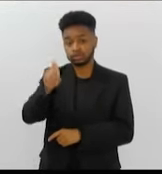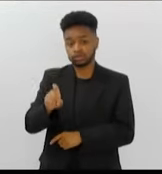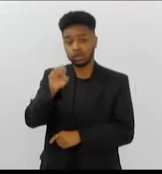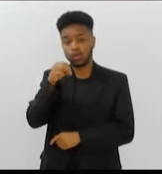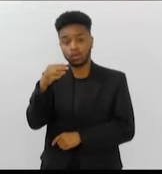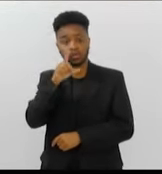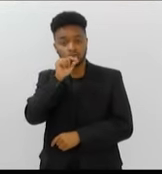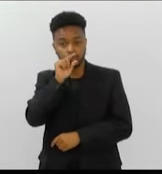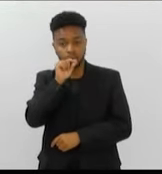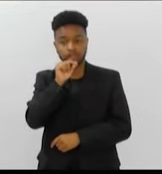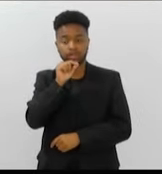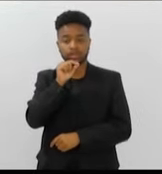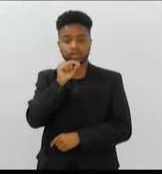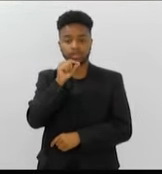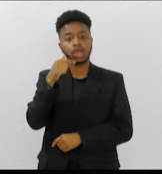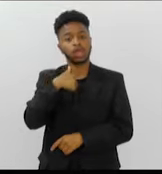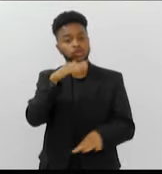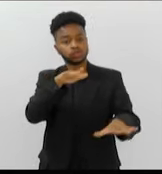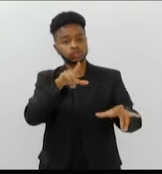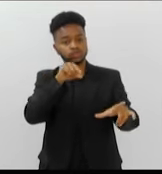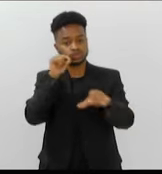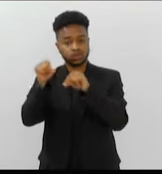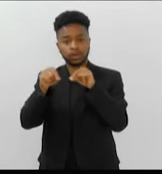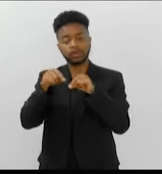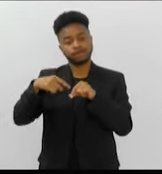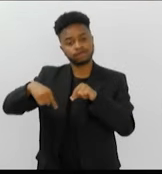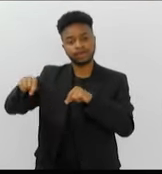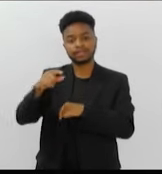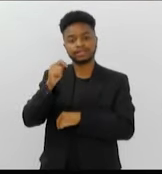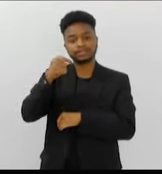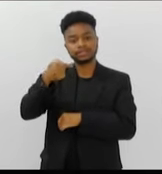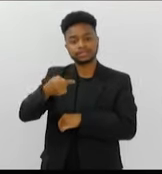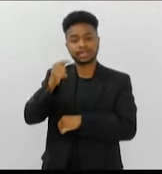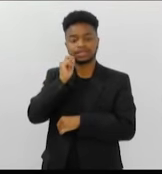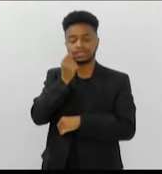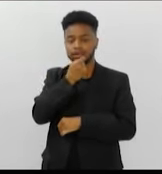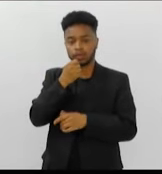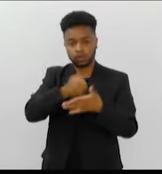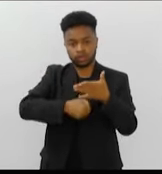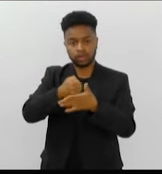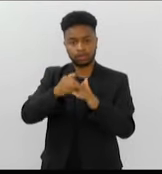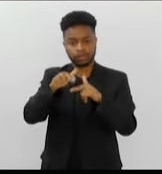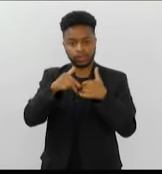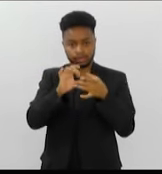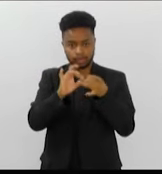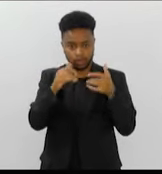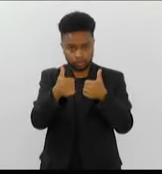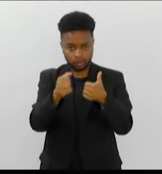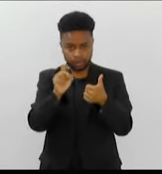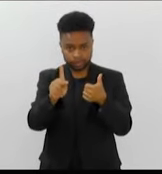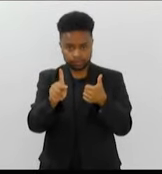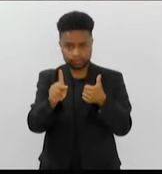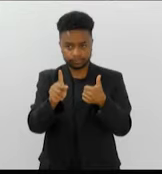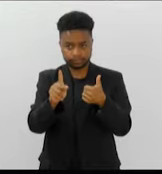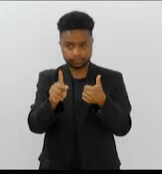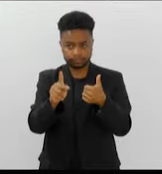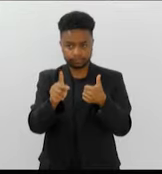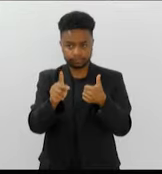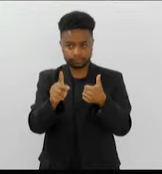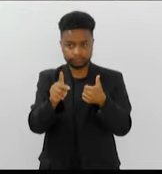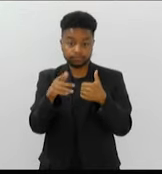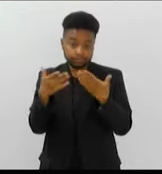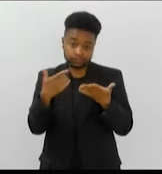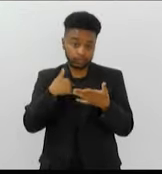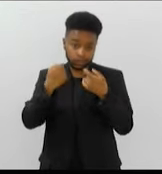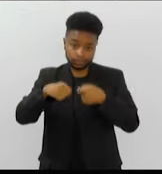Twitter, está escalado para 7 de setembro para lutar pela nossa liberdade. Pode ser? Todos vão, então. Bom, acho